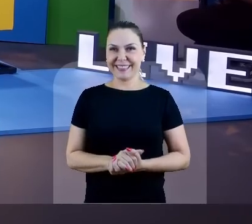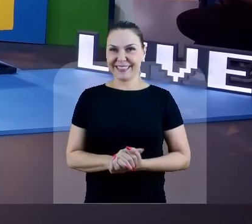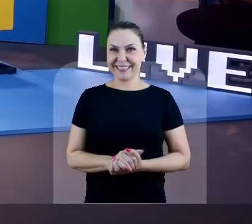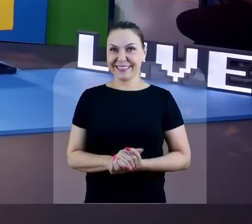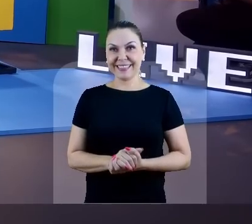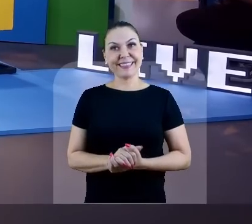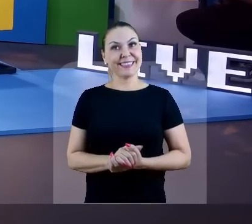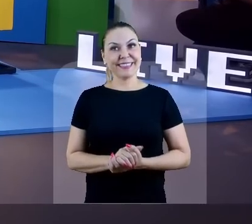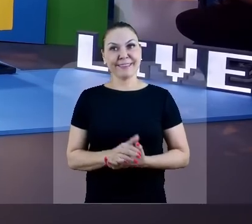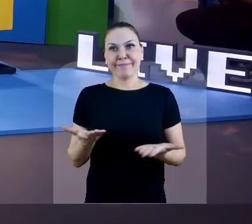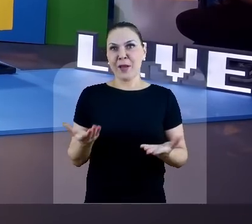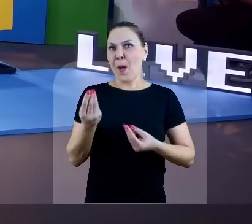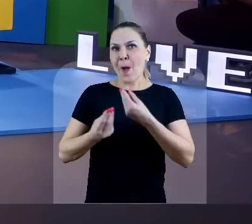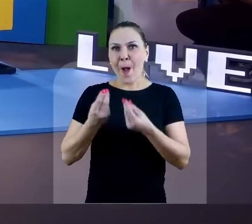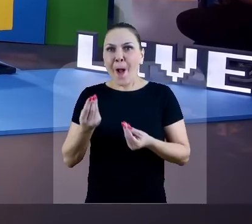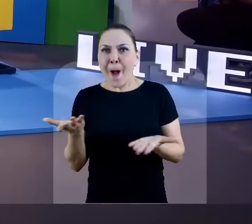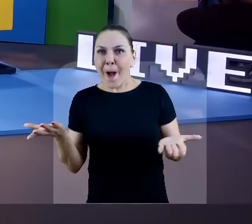Cuidado. Também? Cuidado.